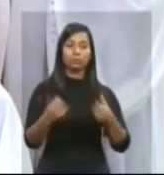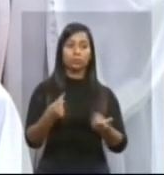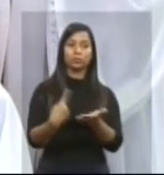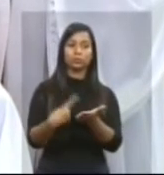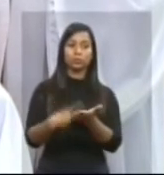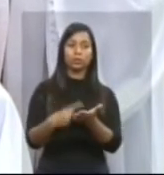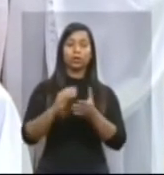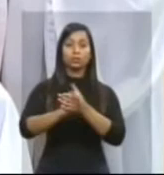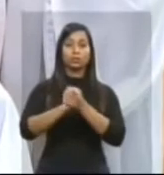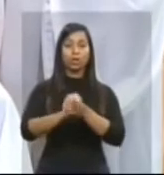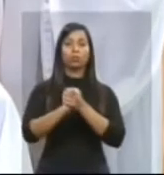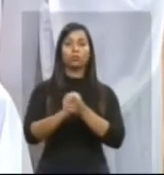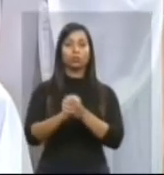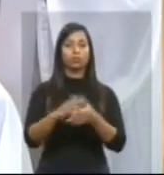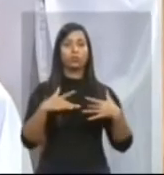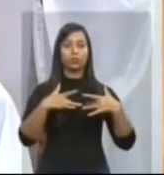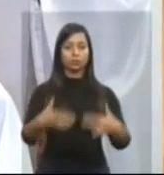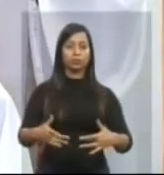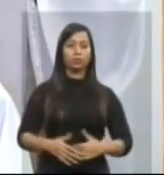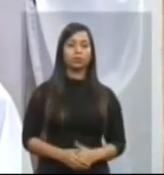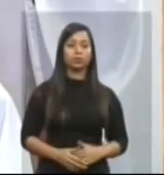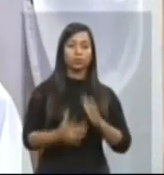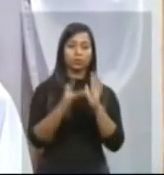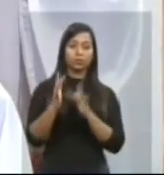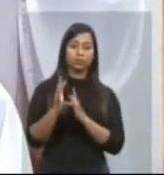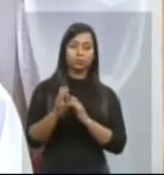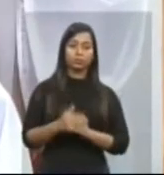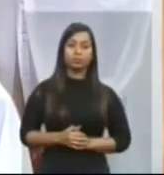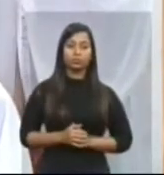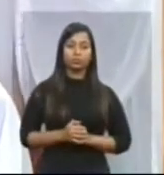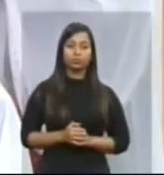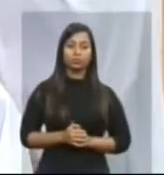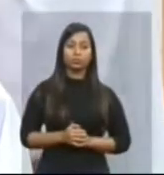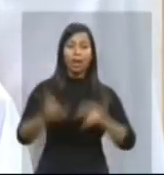compromisso, saudando-nos fraternalmente uns aos outros em Cristo.